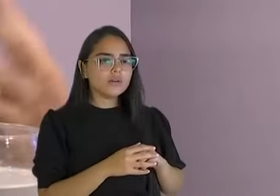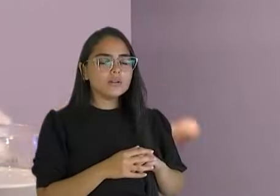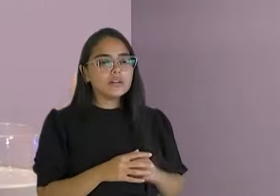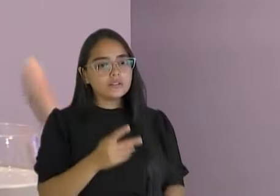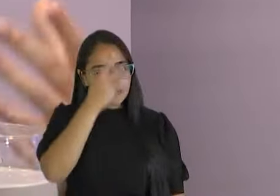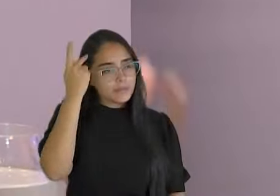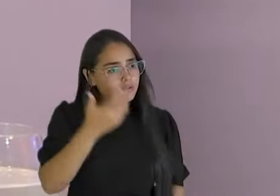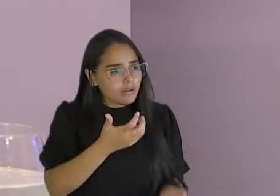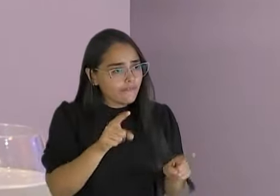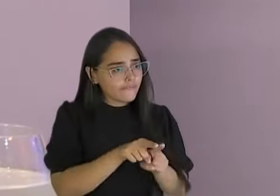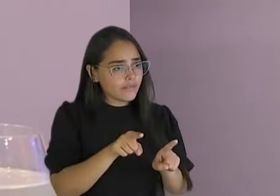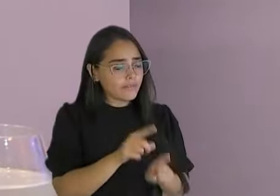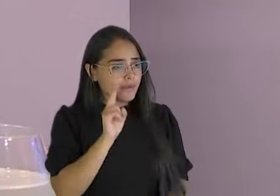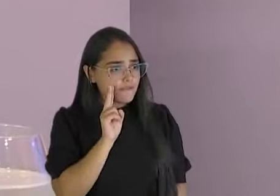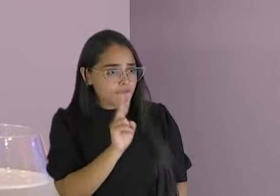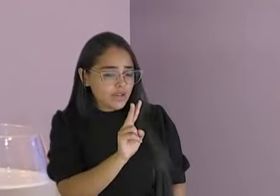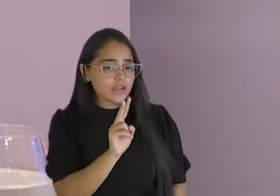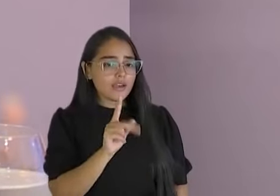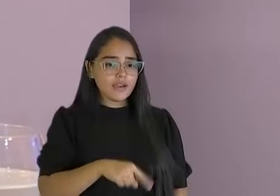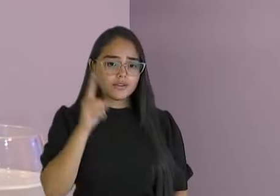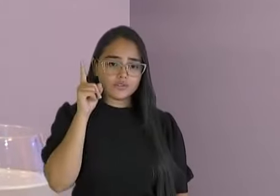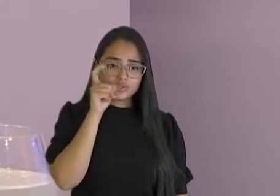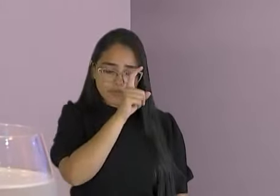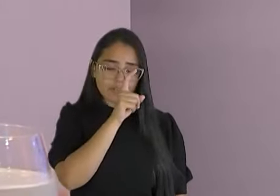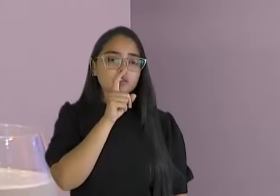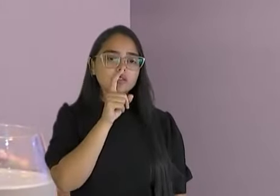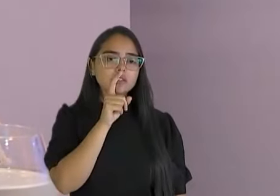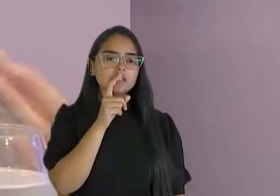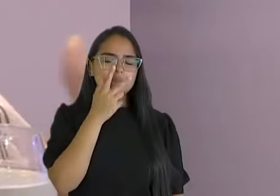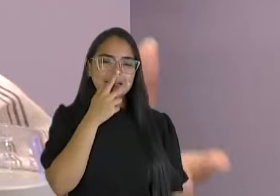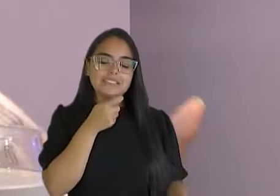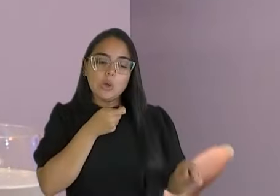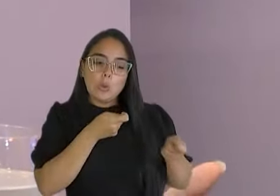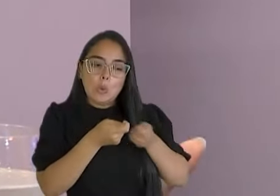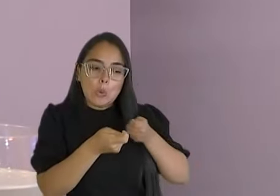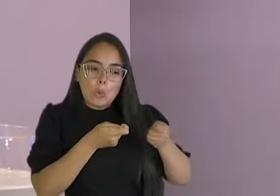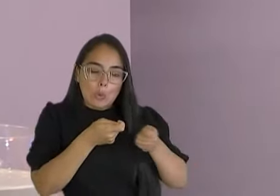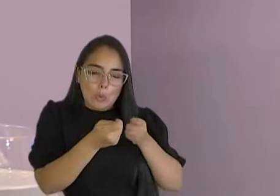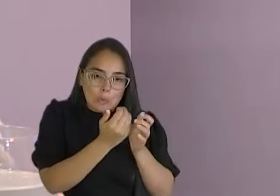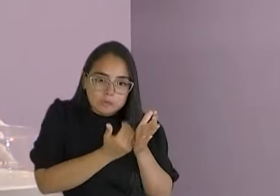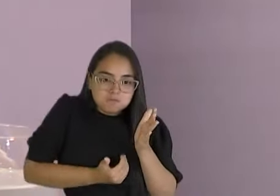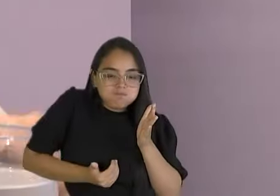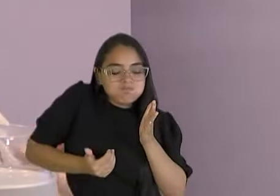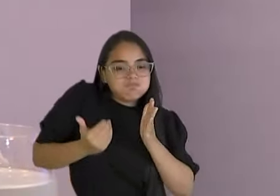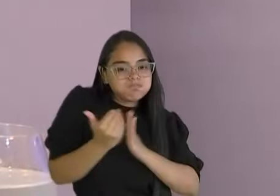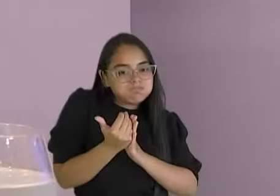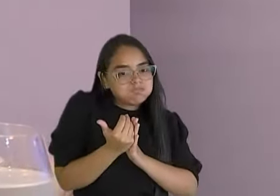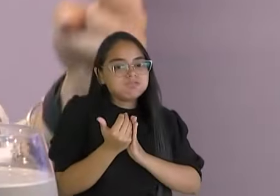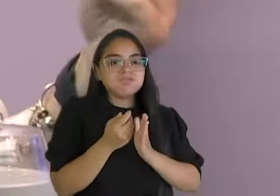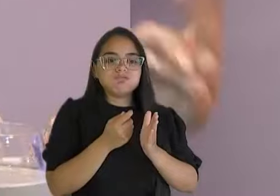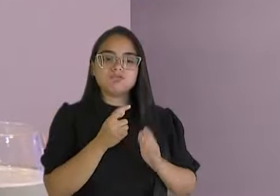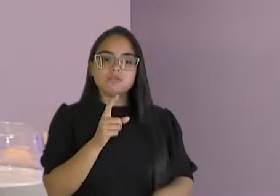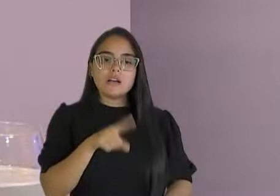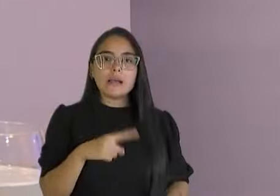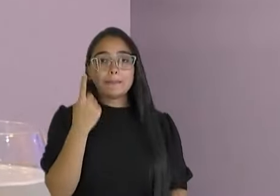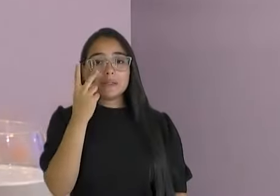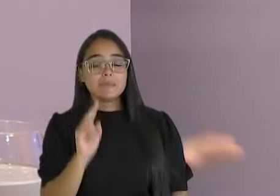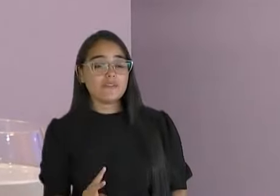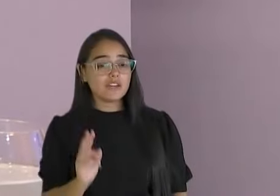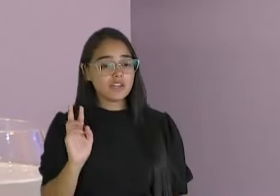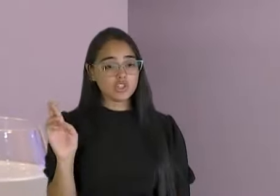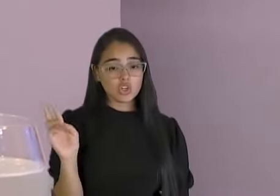pessoa quer isso também quando ela vê, né? Então, é muito difícil realmente controlar essa impulsividade. E aí é isso, chega a primeira vez, ali uns